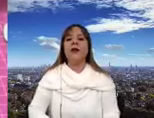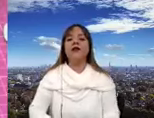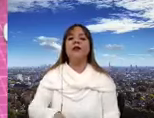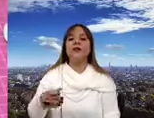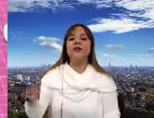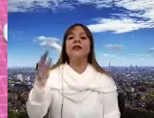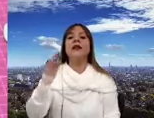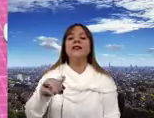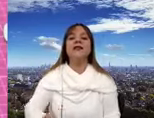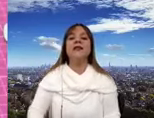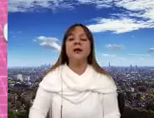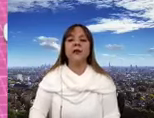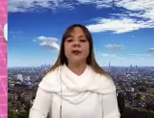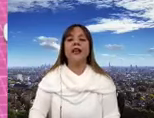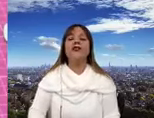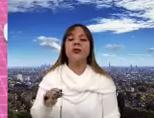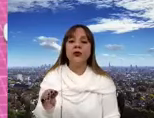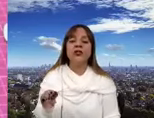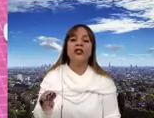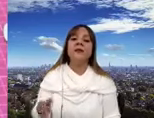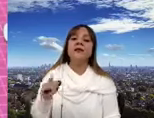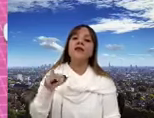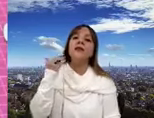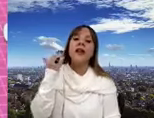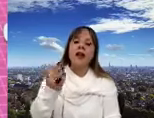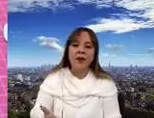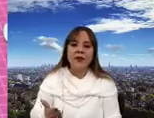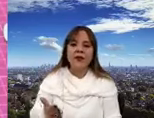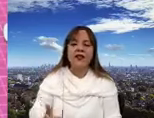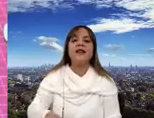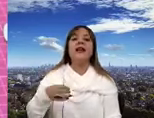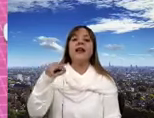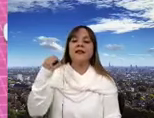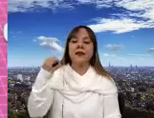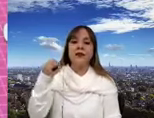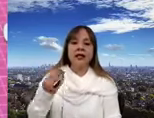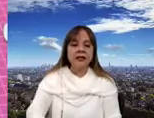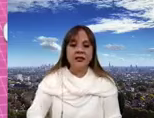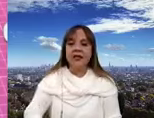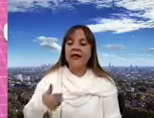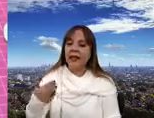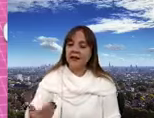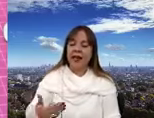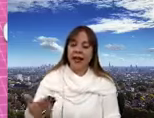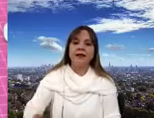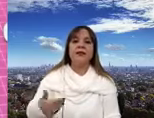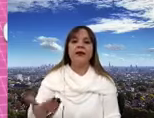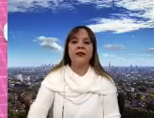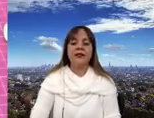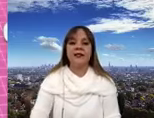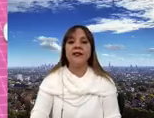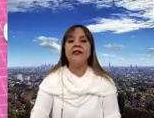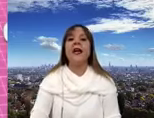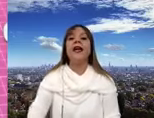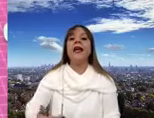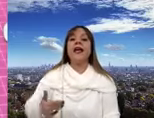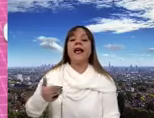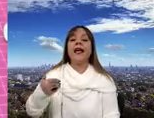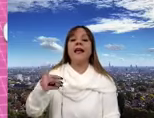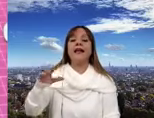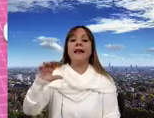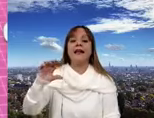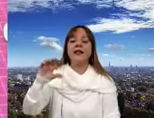tudo aí, santafé.net. Tudo, gente, pensando no melhor para vocês, na segurança de quem tá lá trabalhando na Santa Fé,